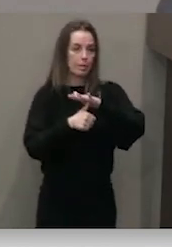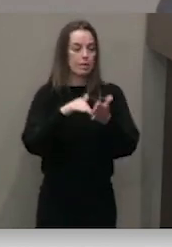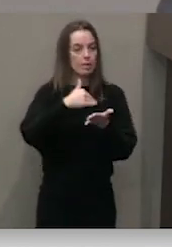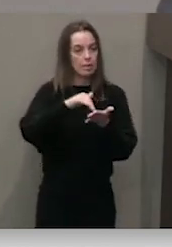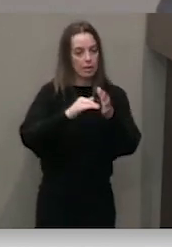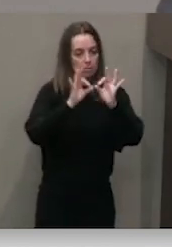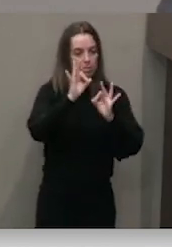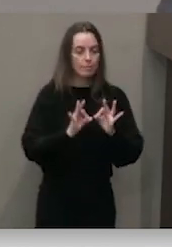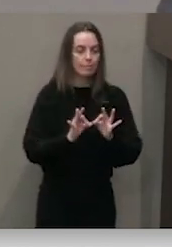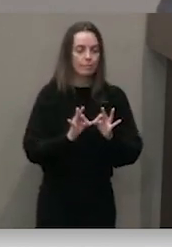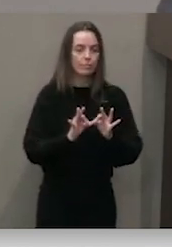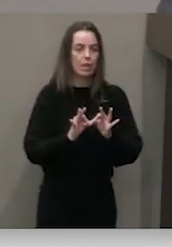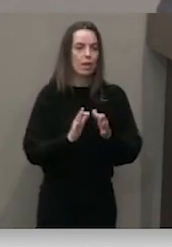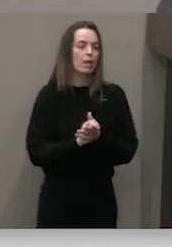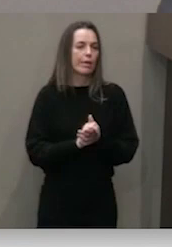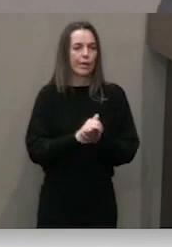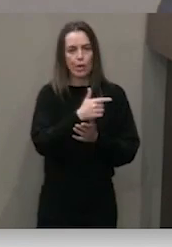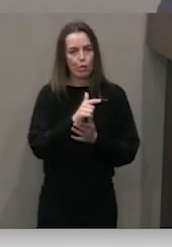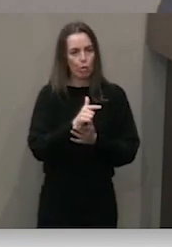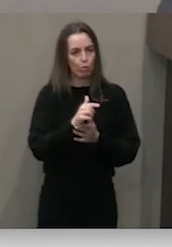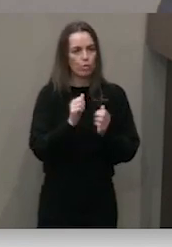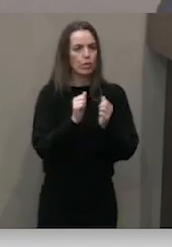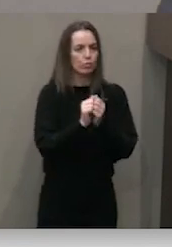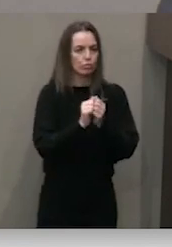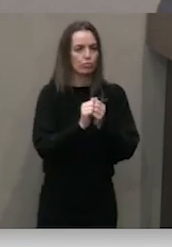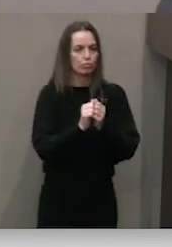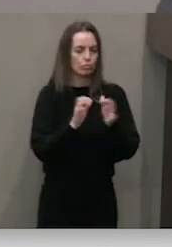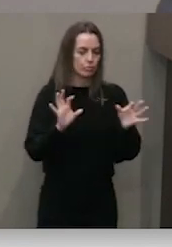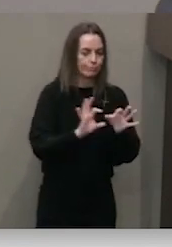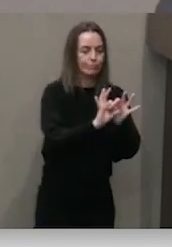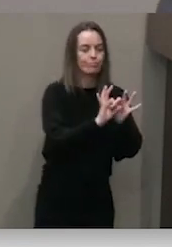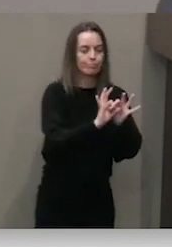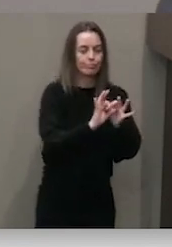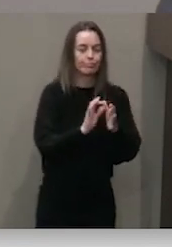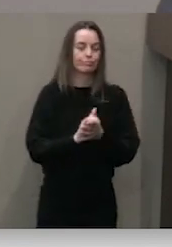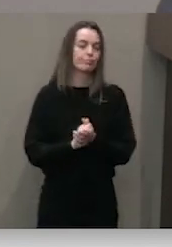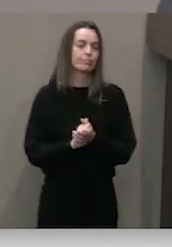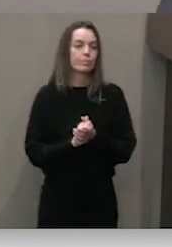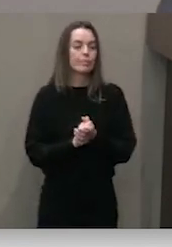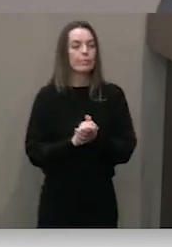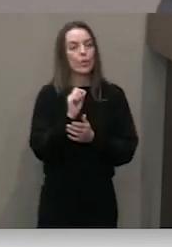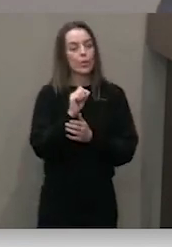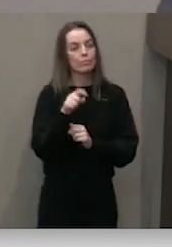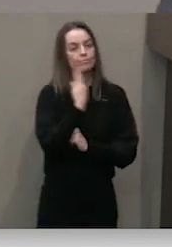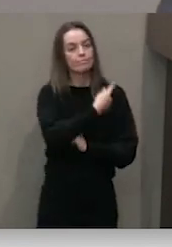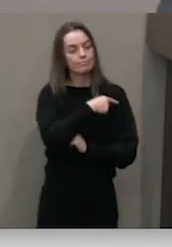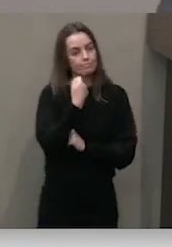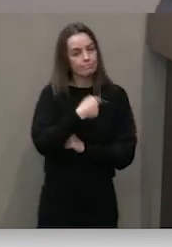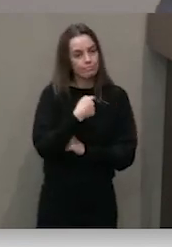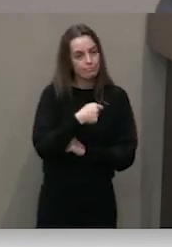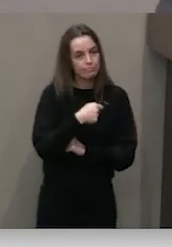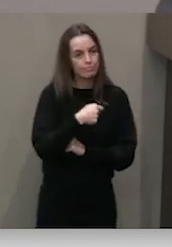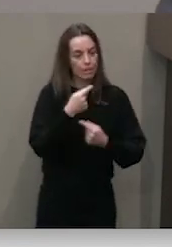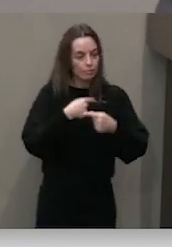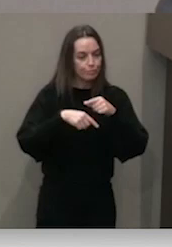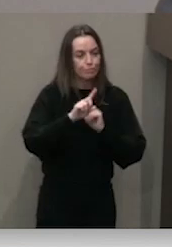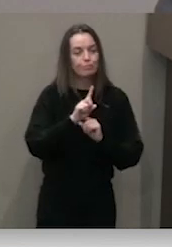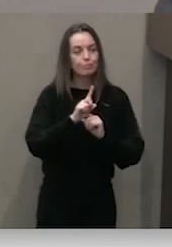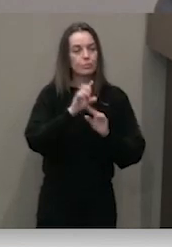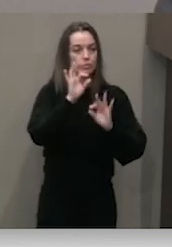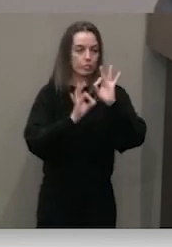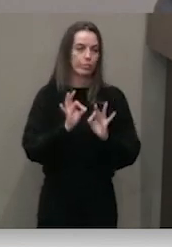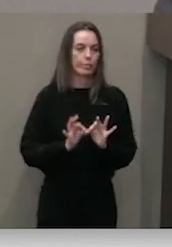outras ligadas ao tema. Então, o que nós precisamos ainda superar em relação à revisão do plano